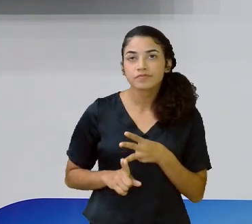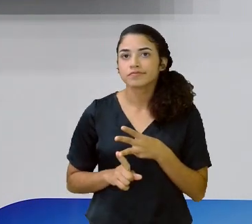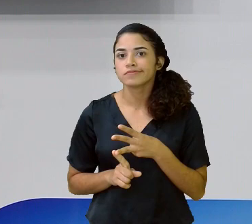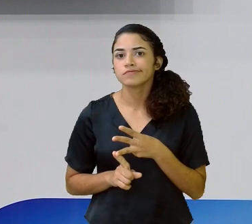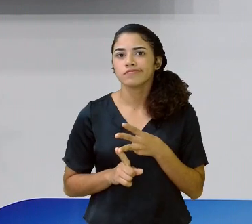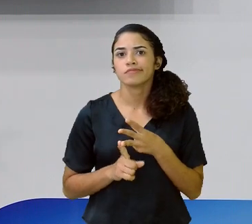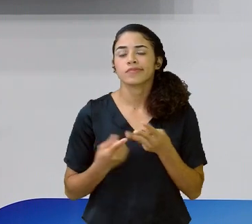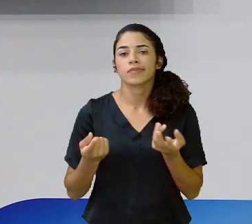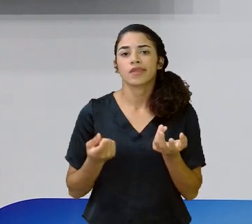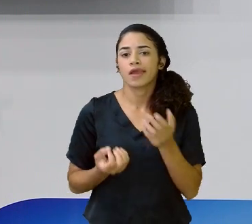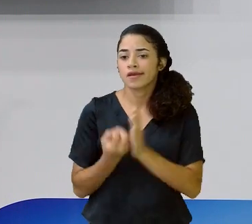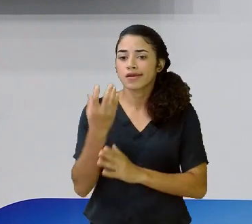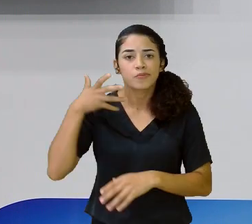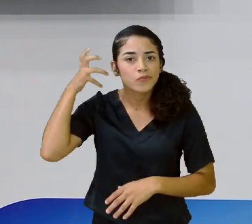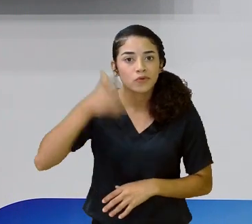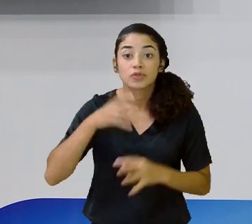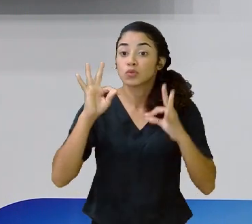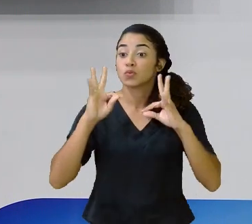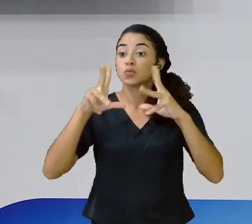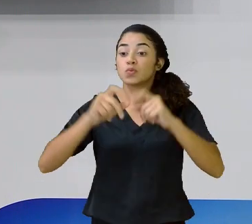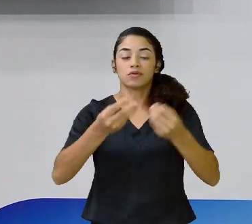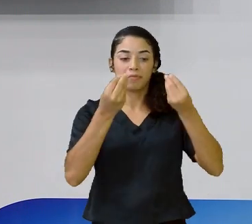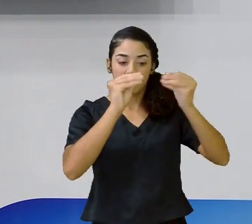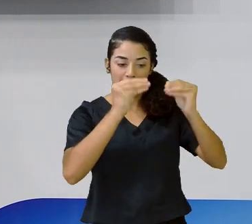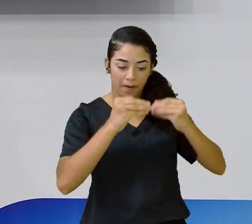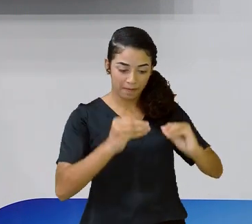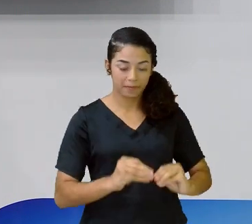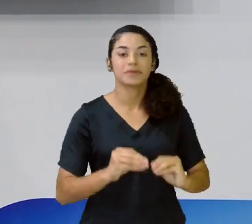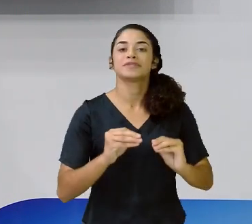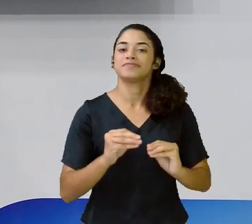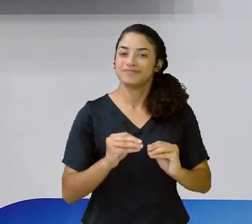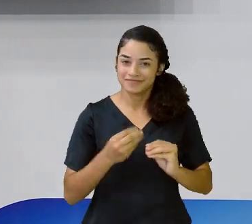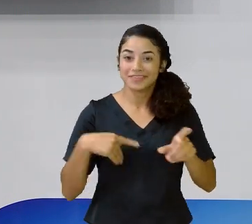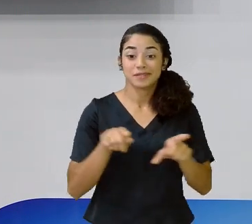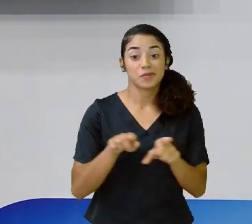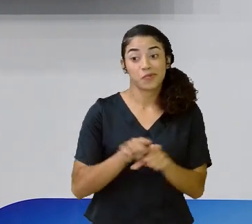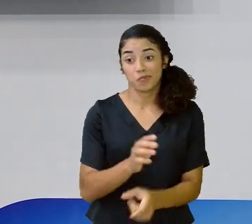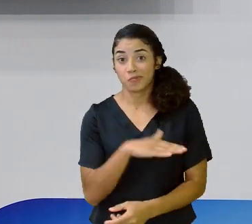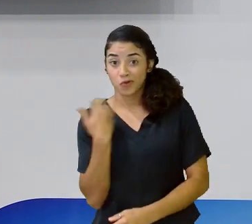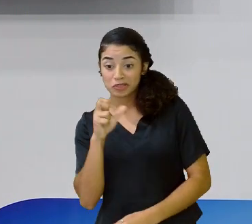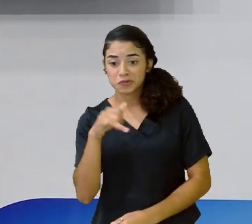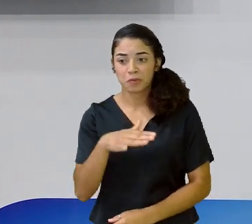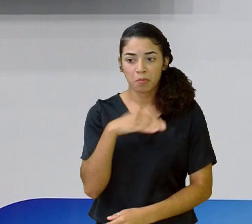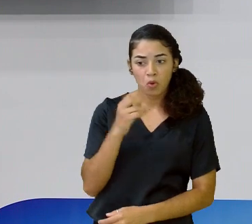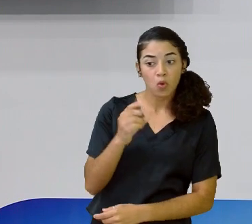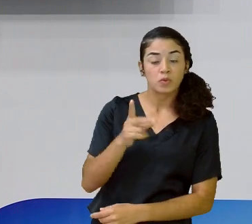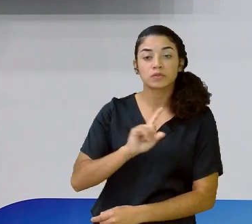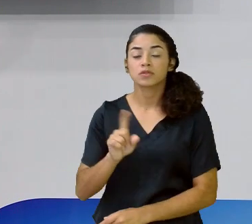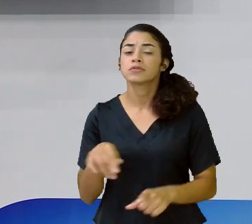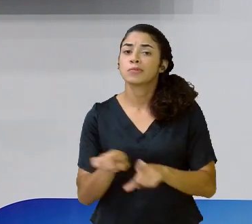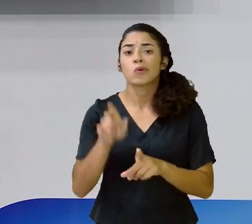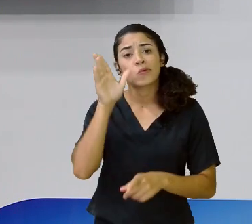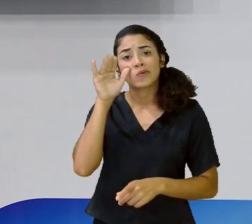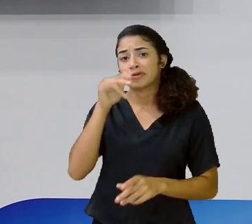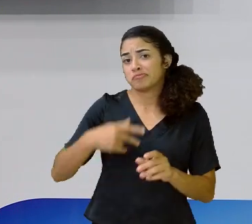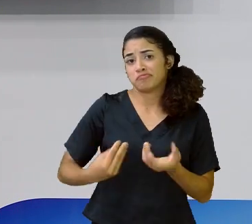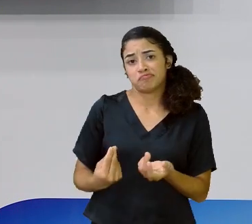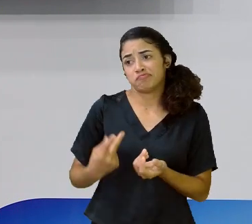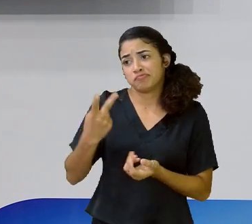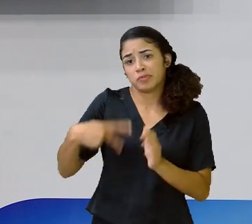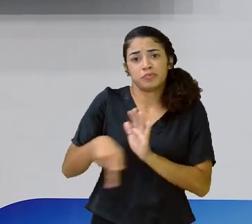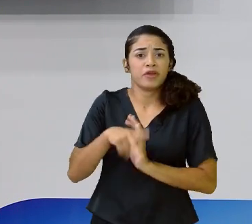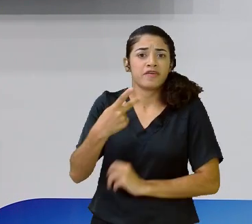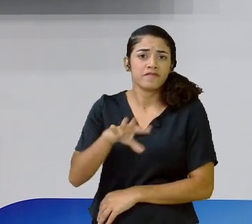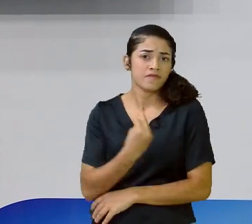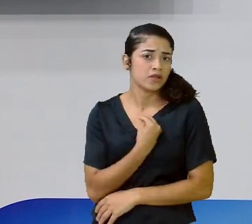grande compositor e tudo ele coloca lá. Também, ó, sobre a sua morte, se ele morreu ou não, e curiosidades sobre a vida